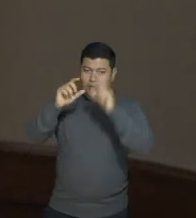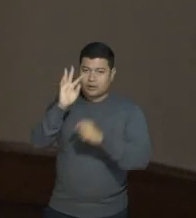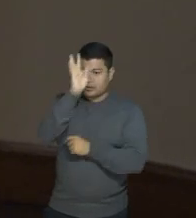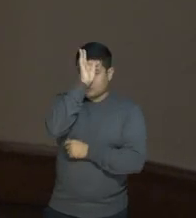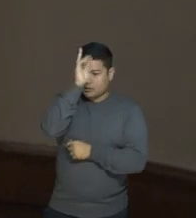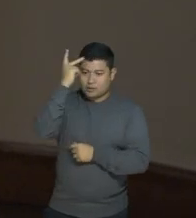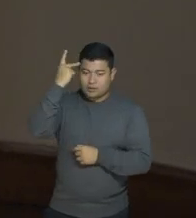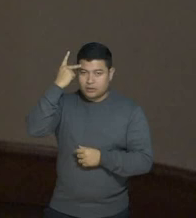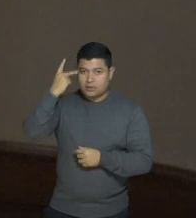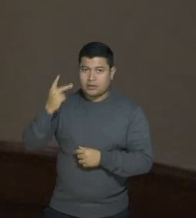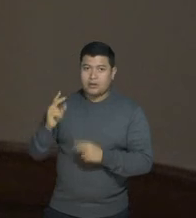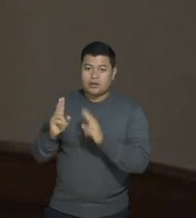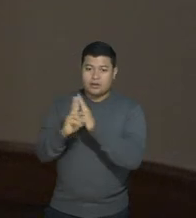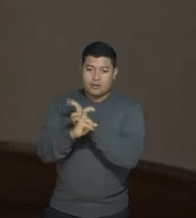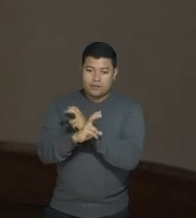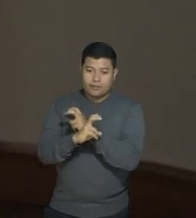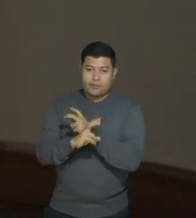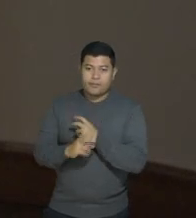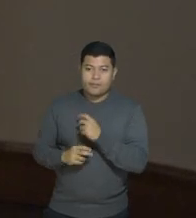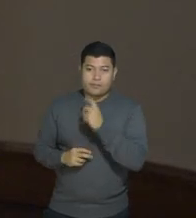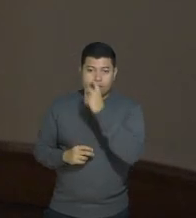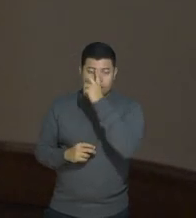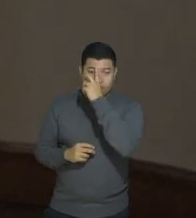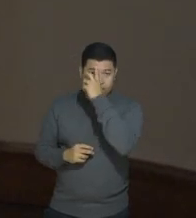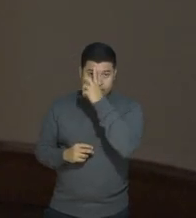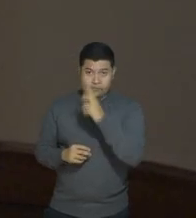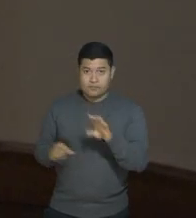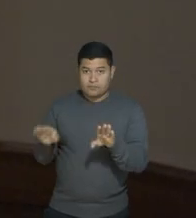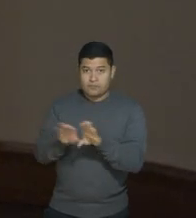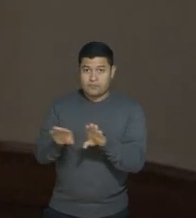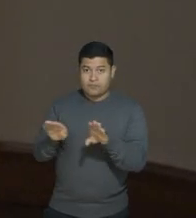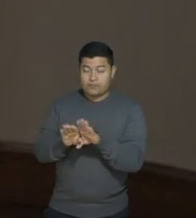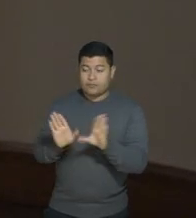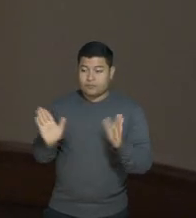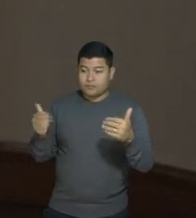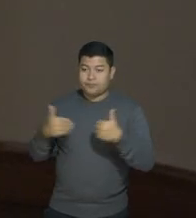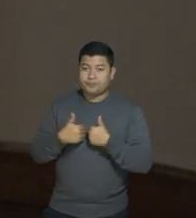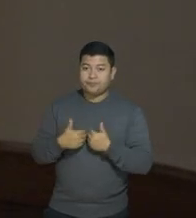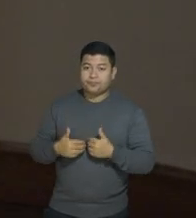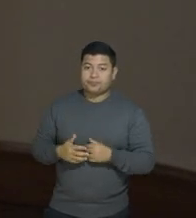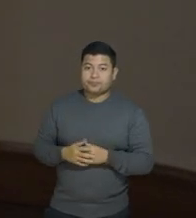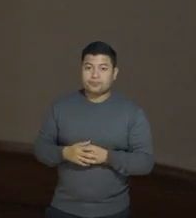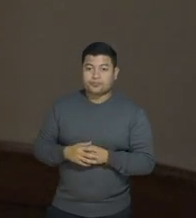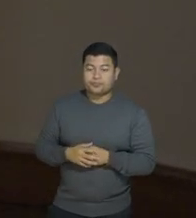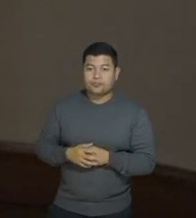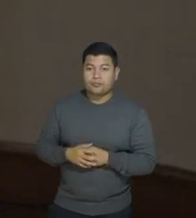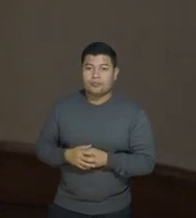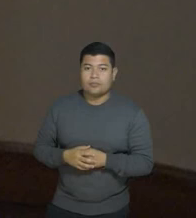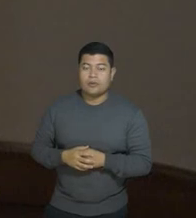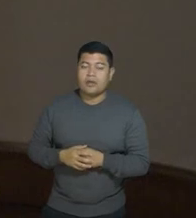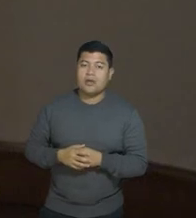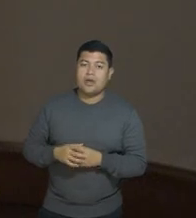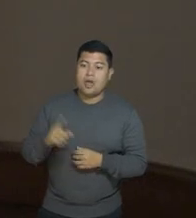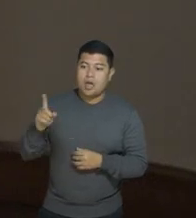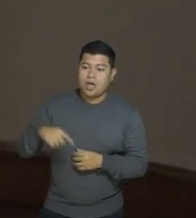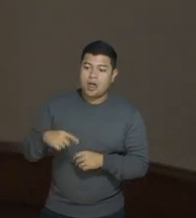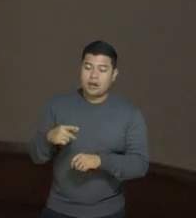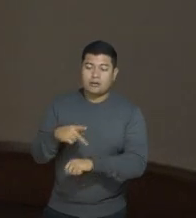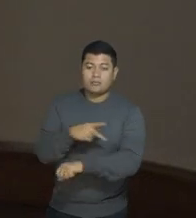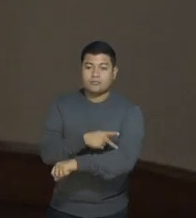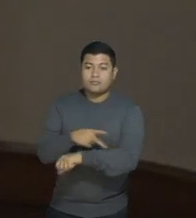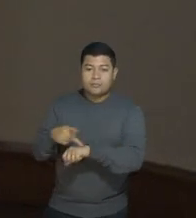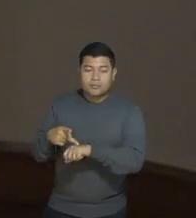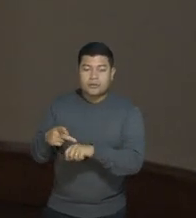com hiperatividade e com transtorno do espectro autista. É pedagoga efetiva